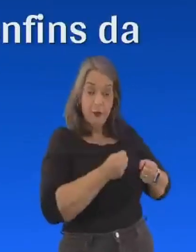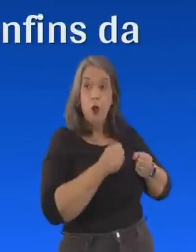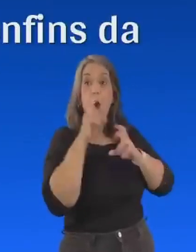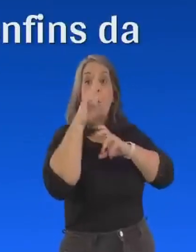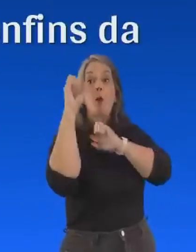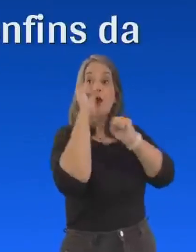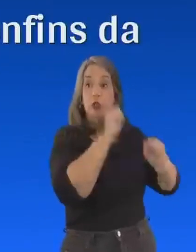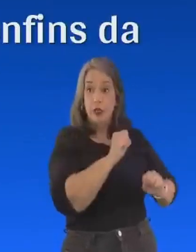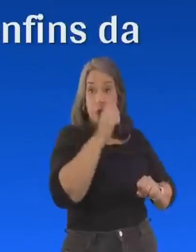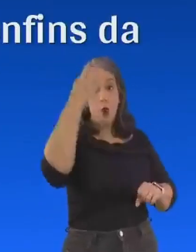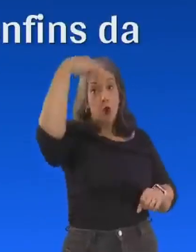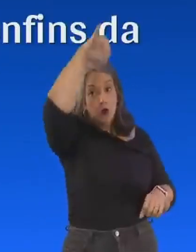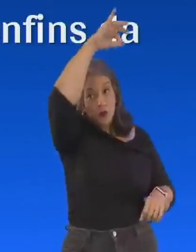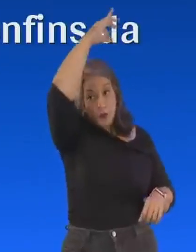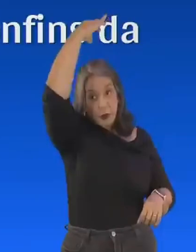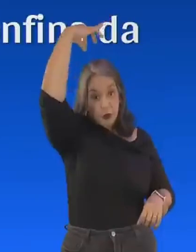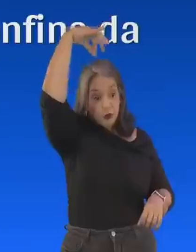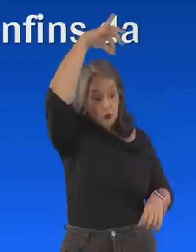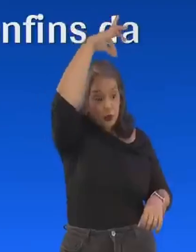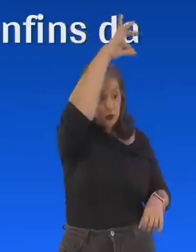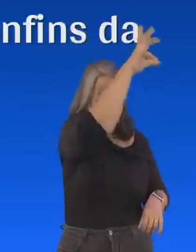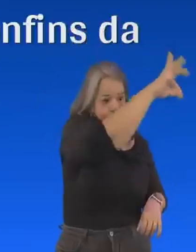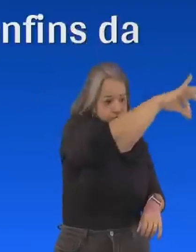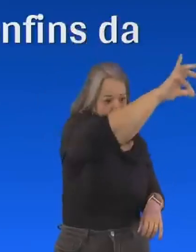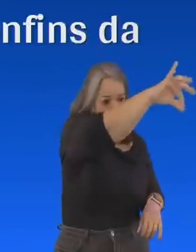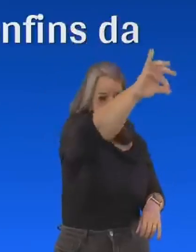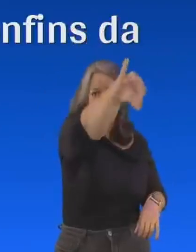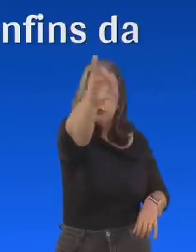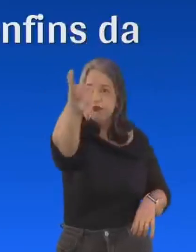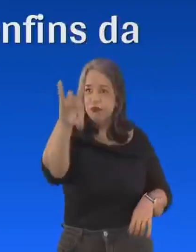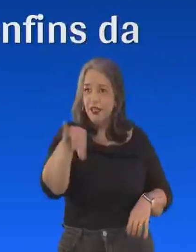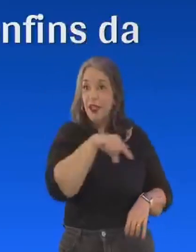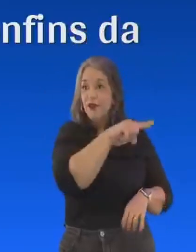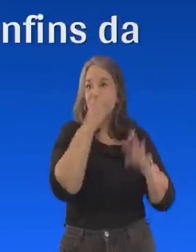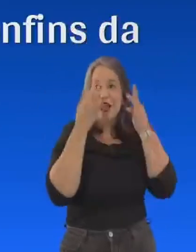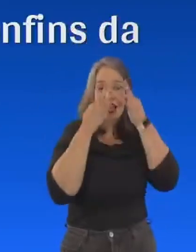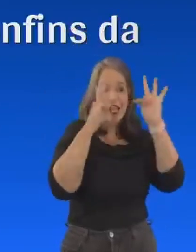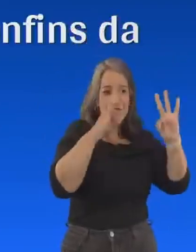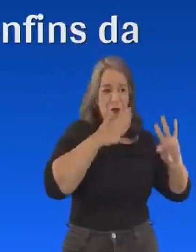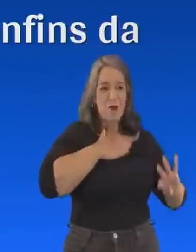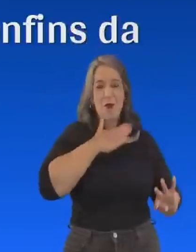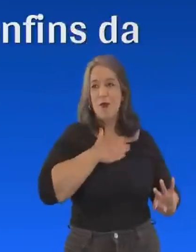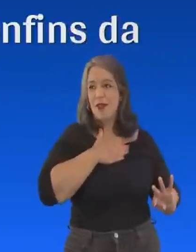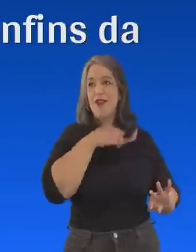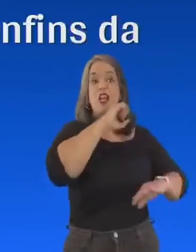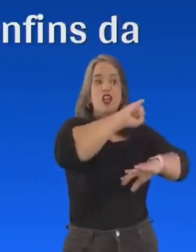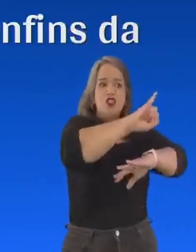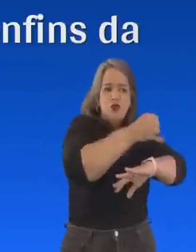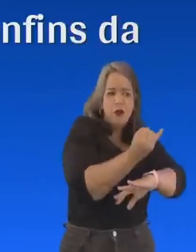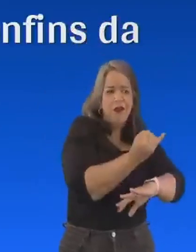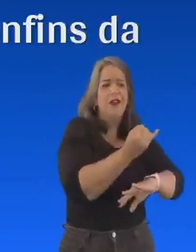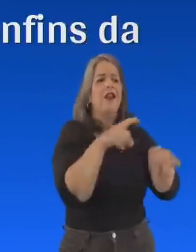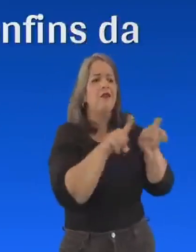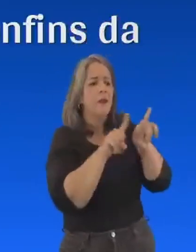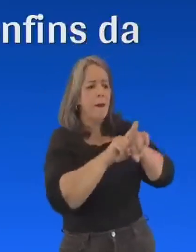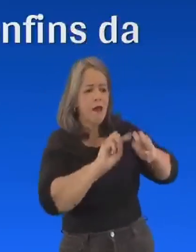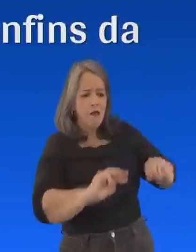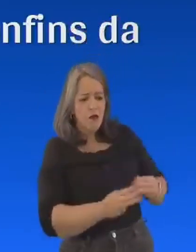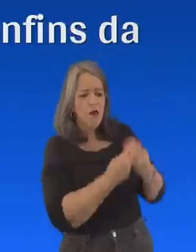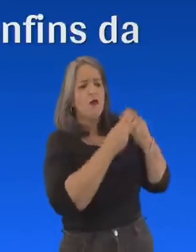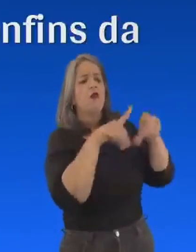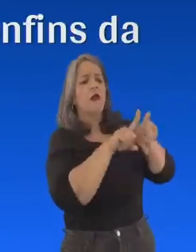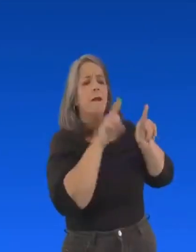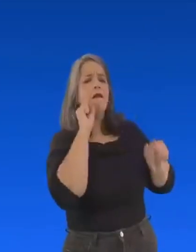Santo, e serão minhas testemunhas tanto em Jerusalém como em toda a Judeia e Samaria e até